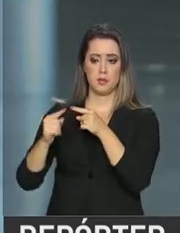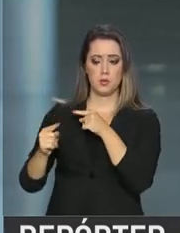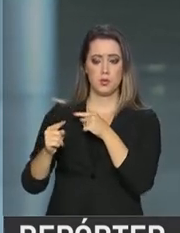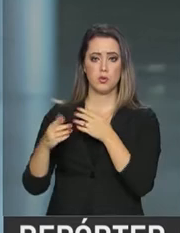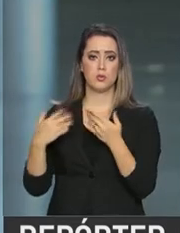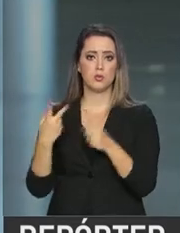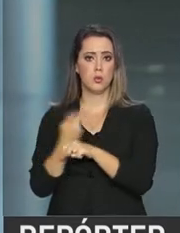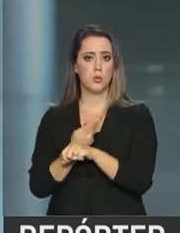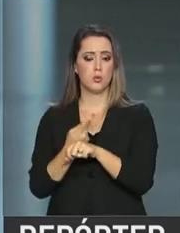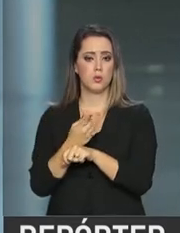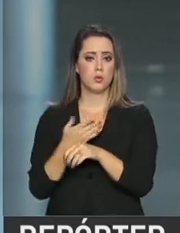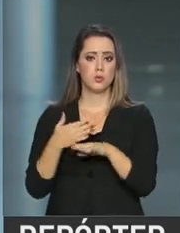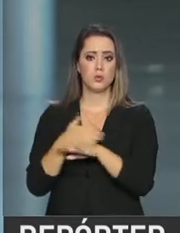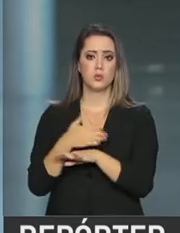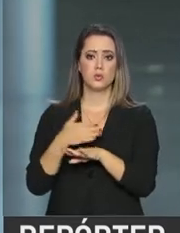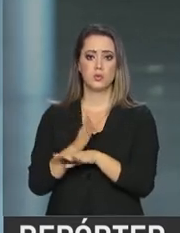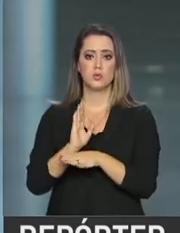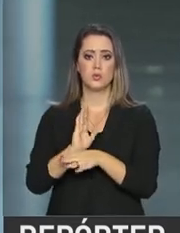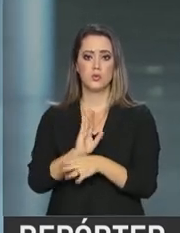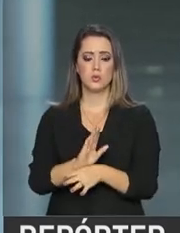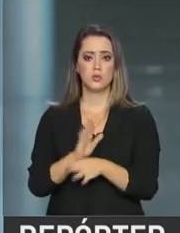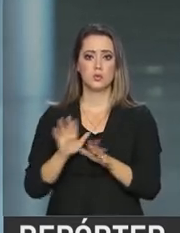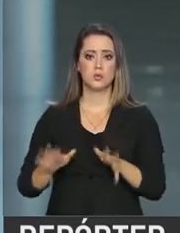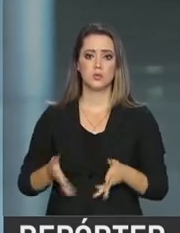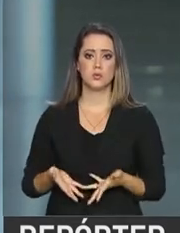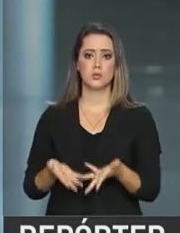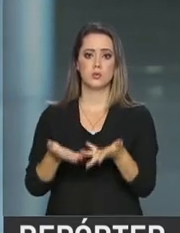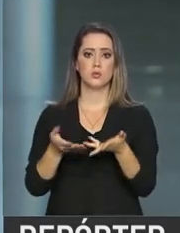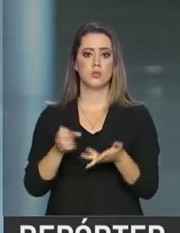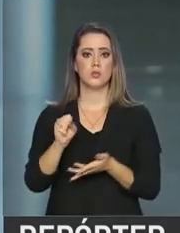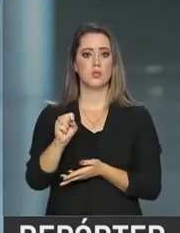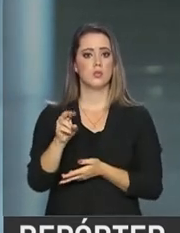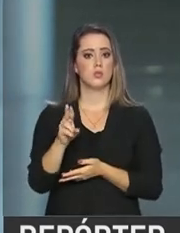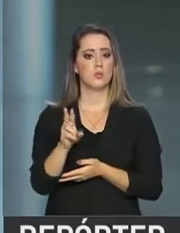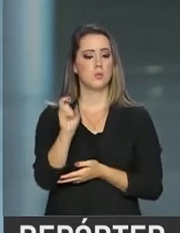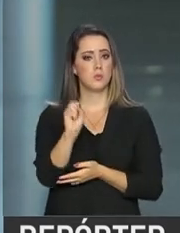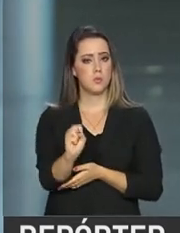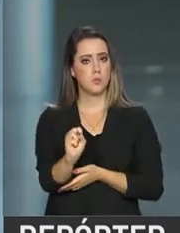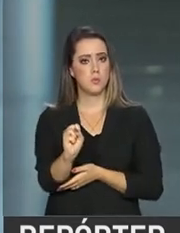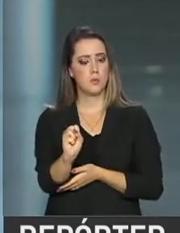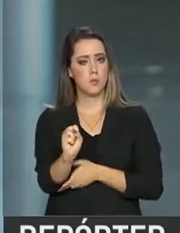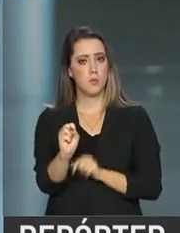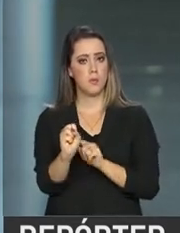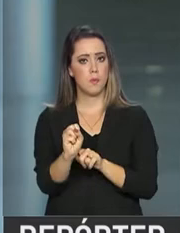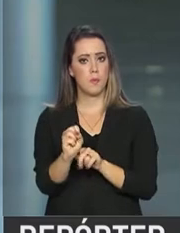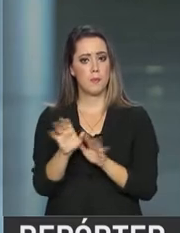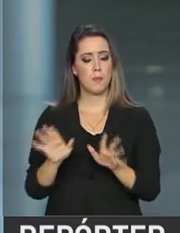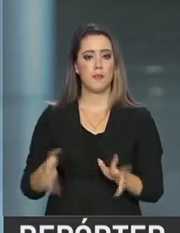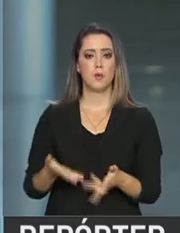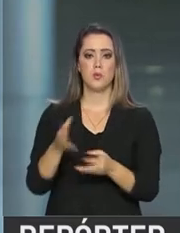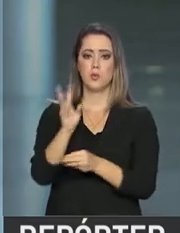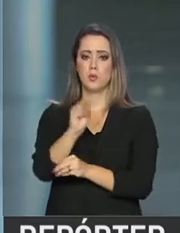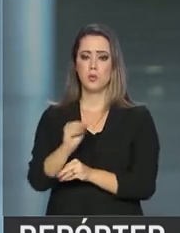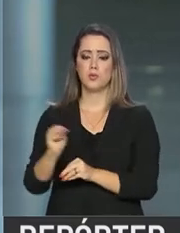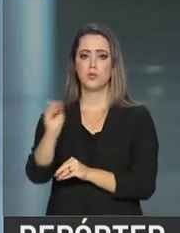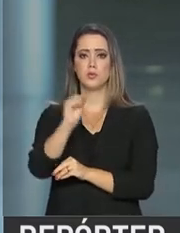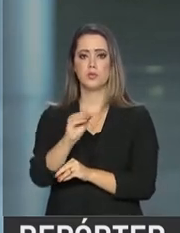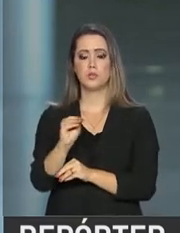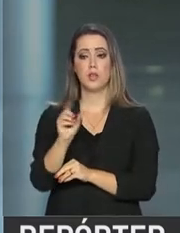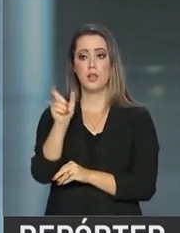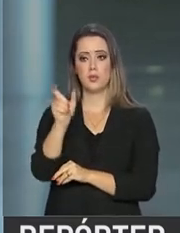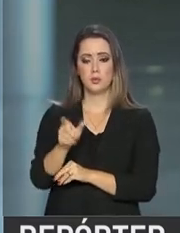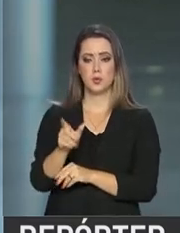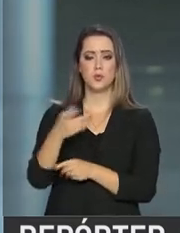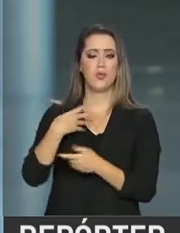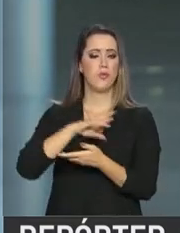acaba fazendo uso da assistência promovida pelo sistema único de saúde sus sistema único de saúde promove o atendimento os exames são realizados